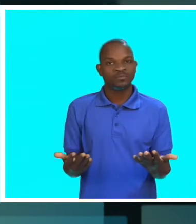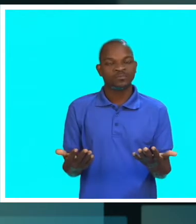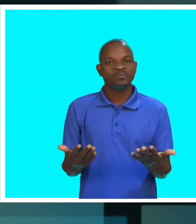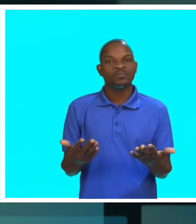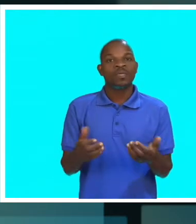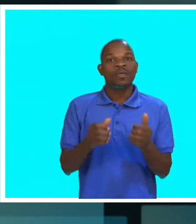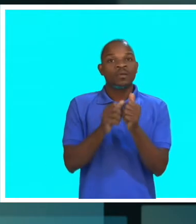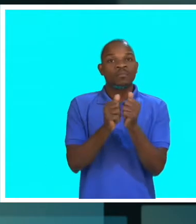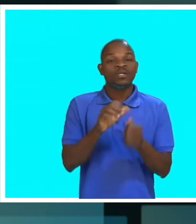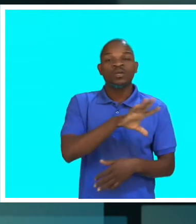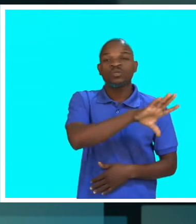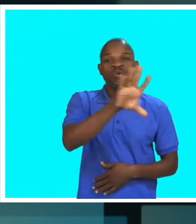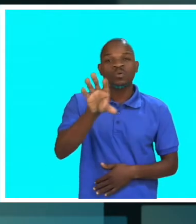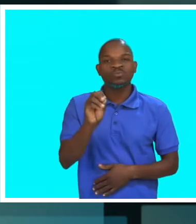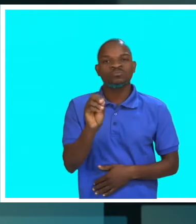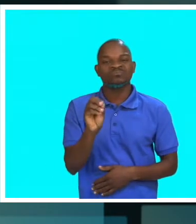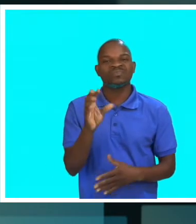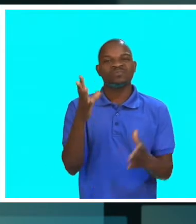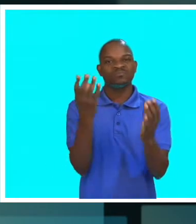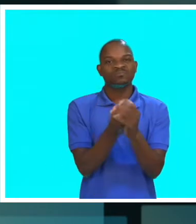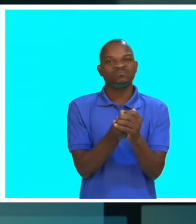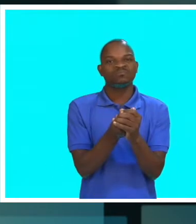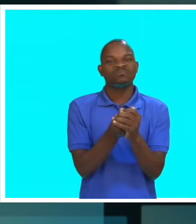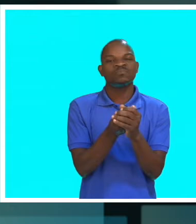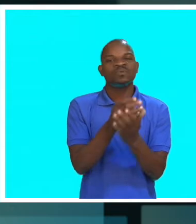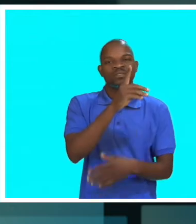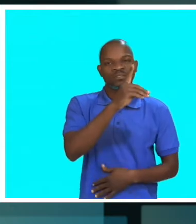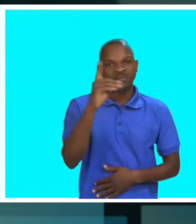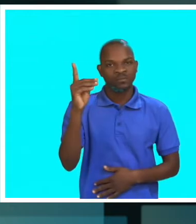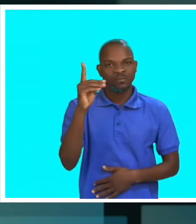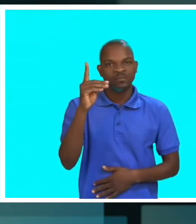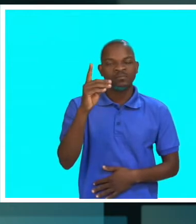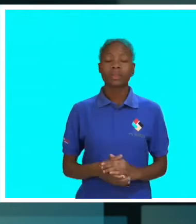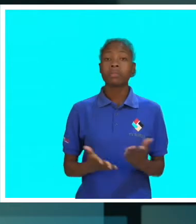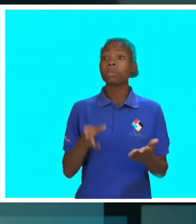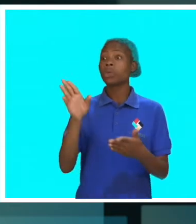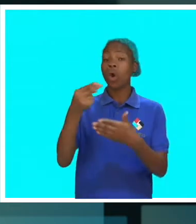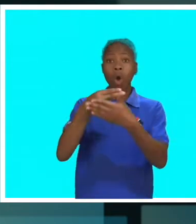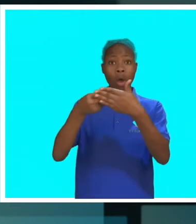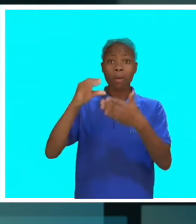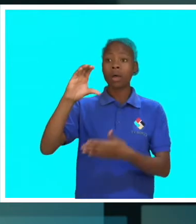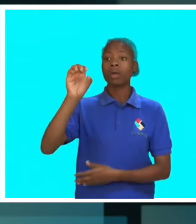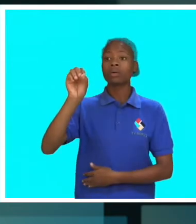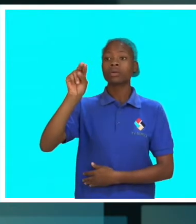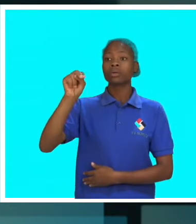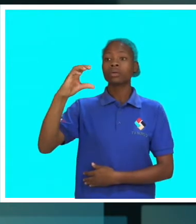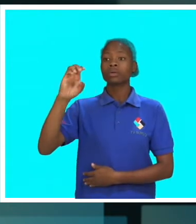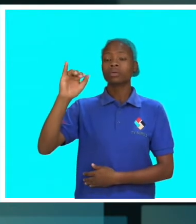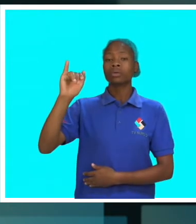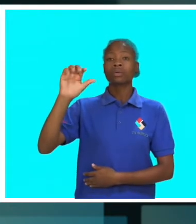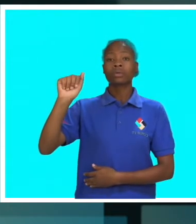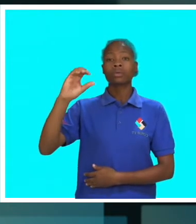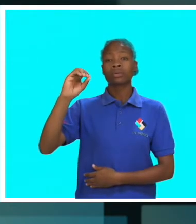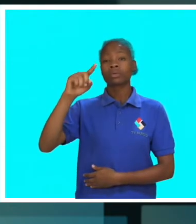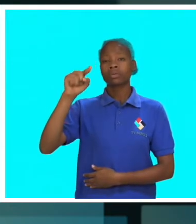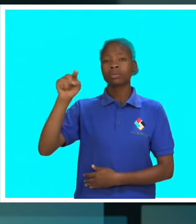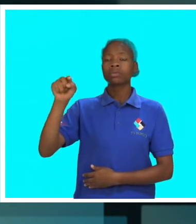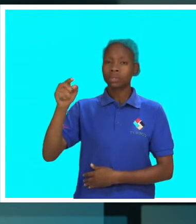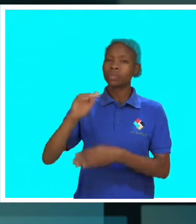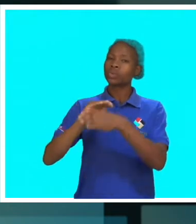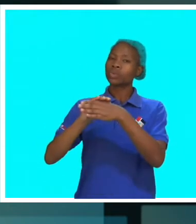sonoros. Mas todos esses encontram-se na categoria de deficientes. Mas, de acordo com Conceição, a